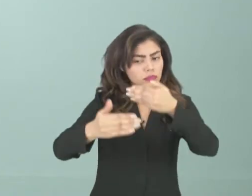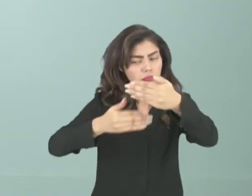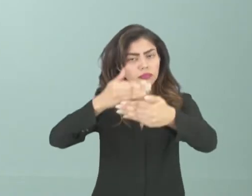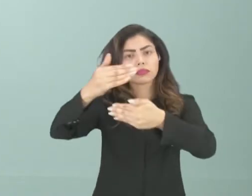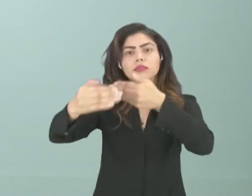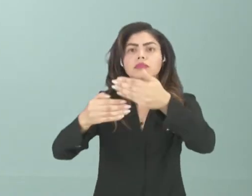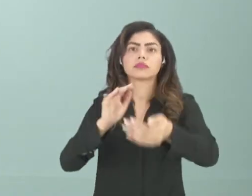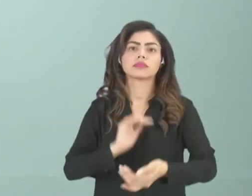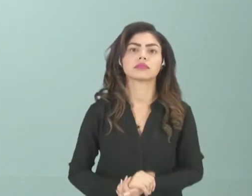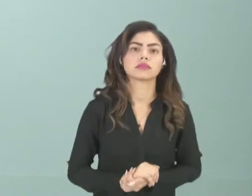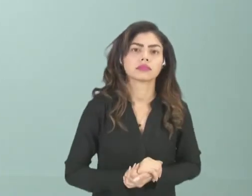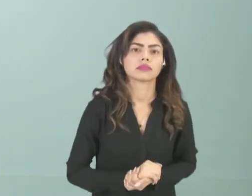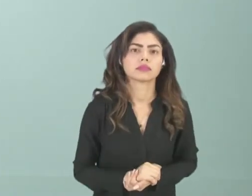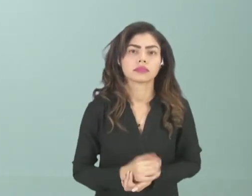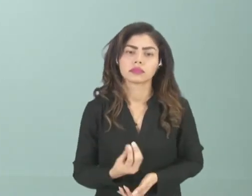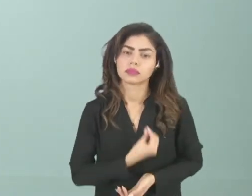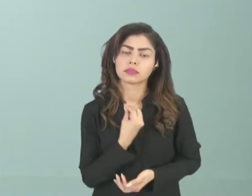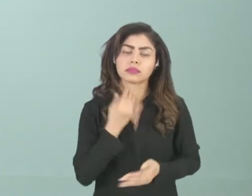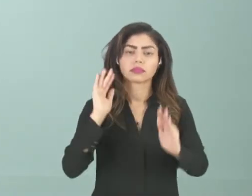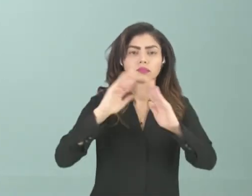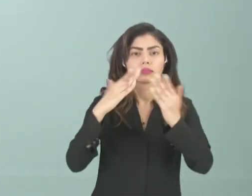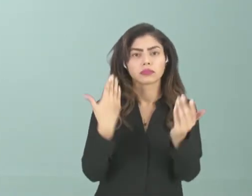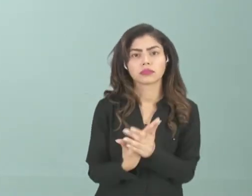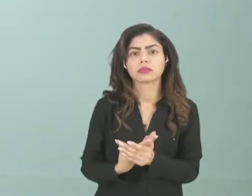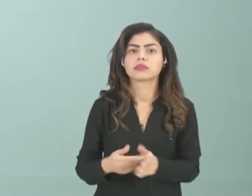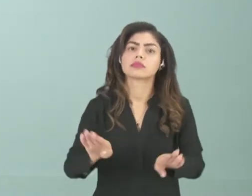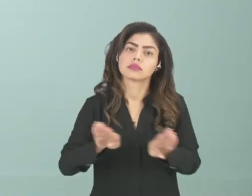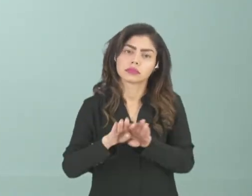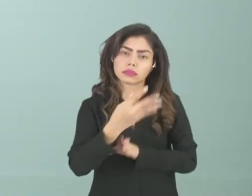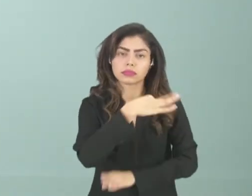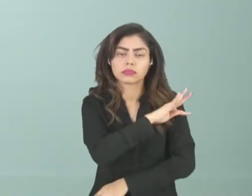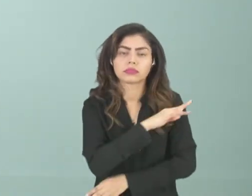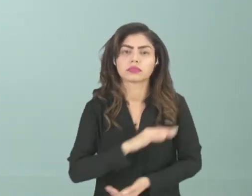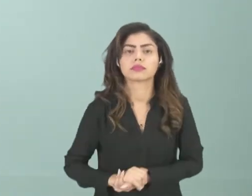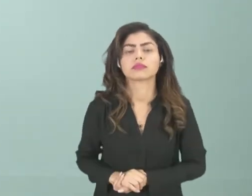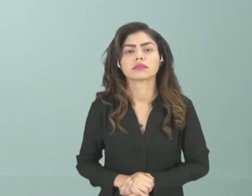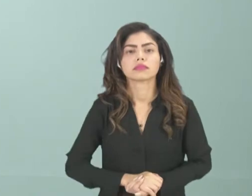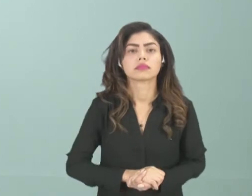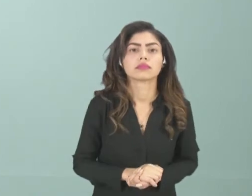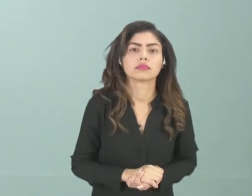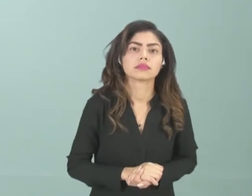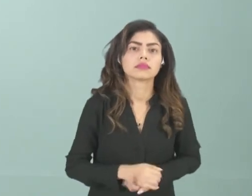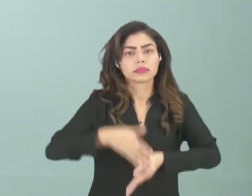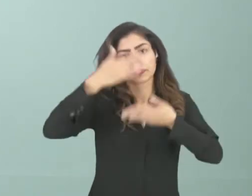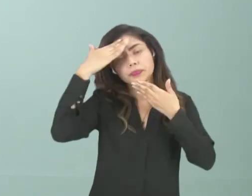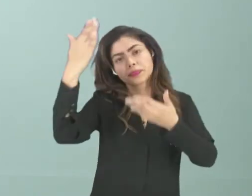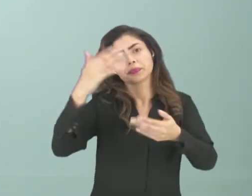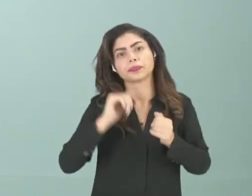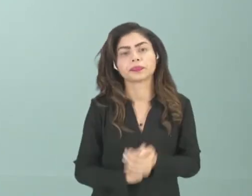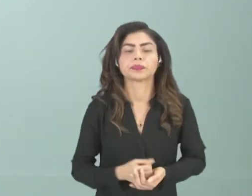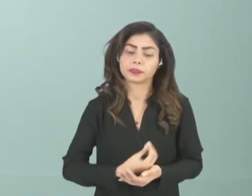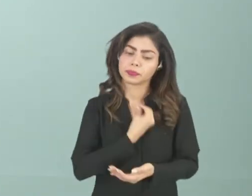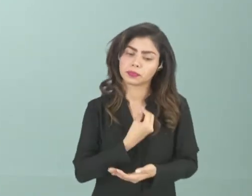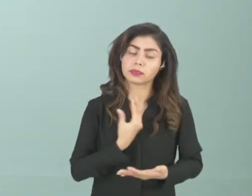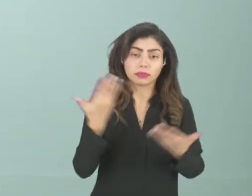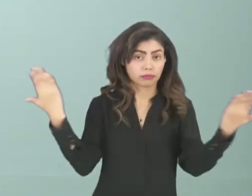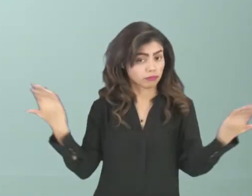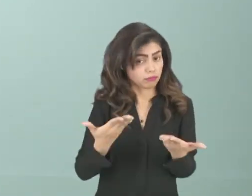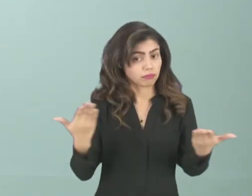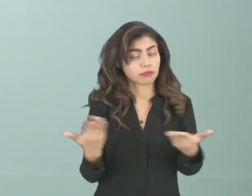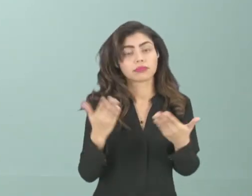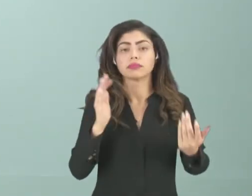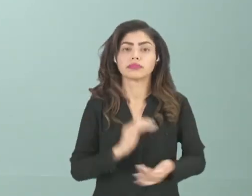aí, a vida escolar, a vida acadêmica de vocês. Tá? Então, eu agradeço a companhia de vocês na nossa aula